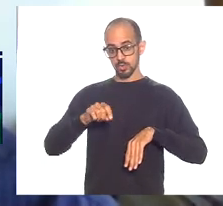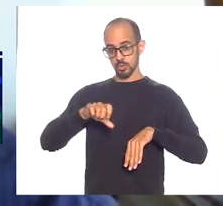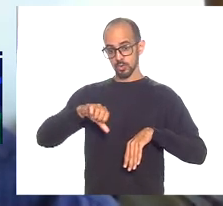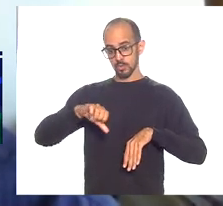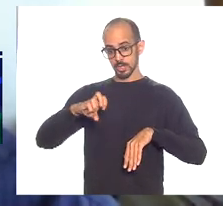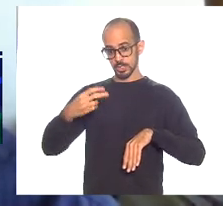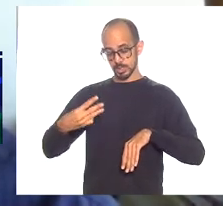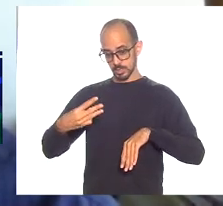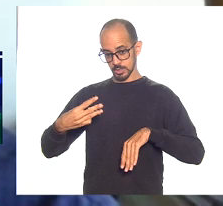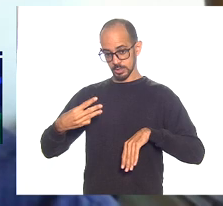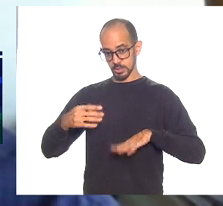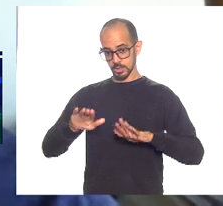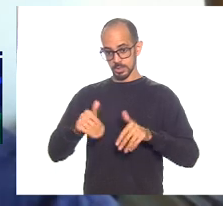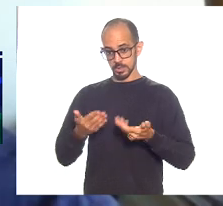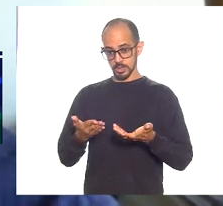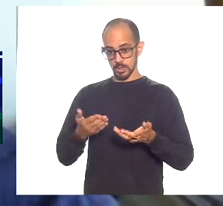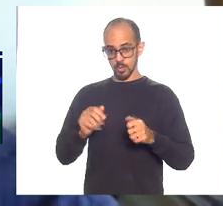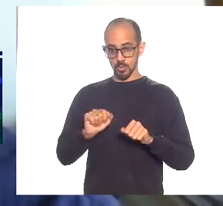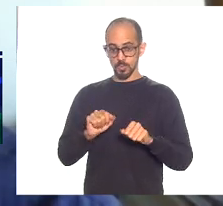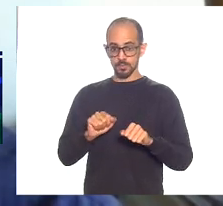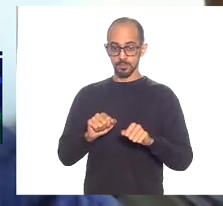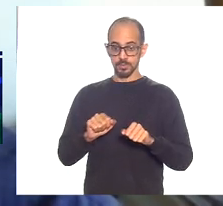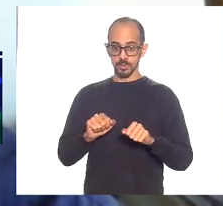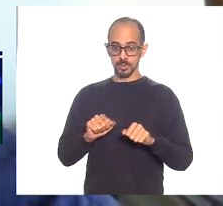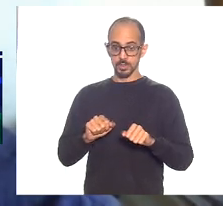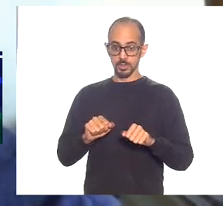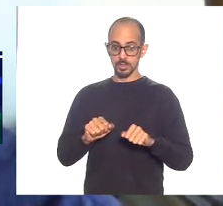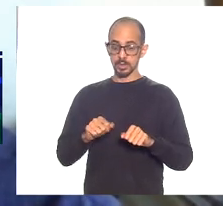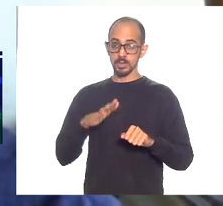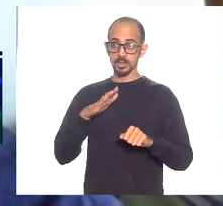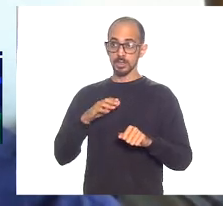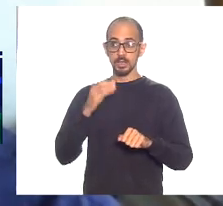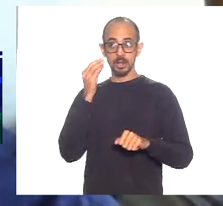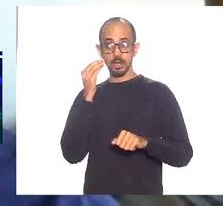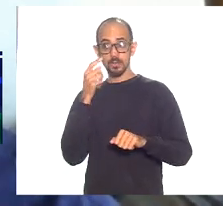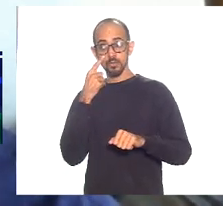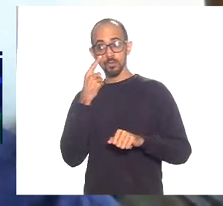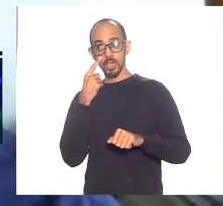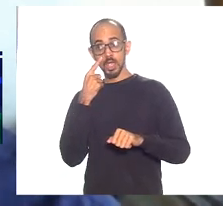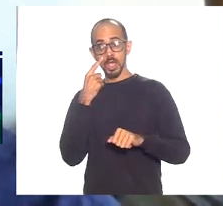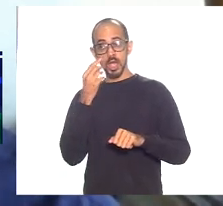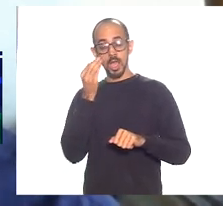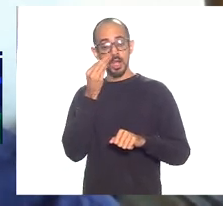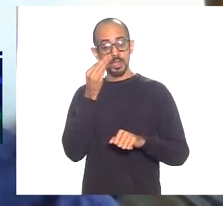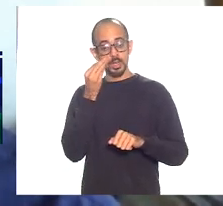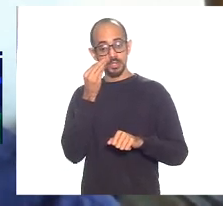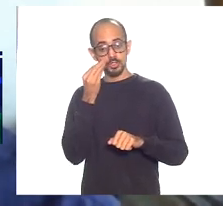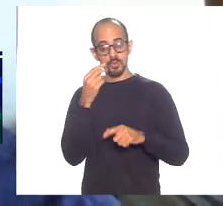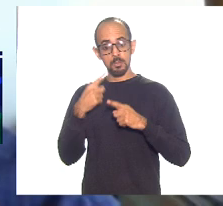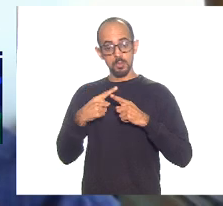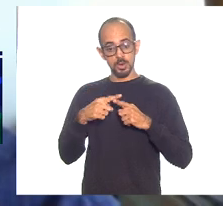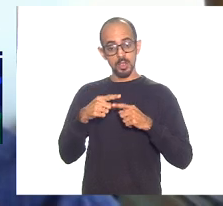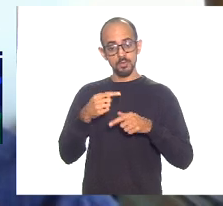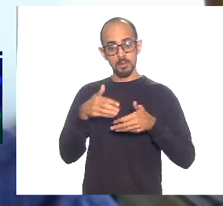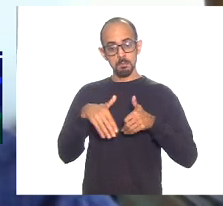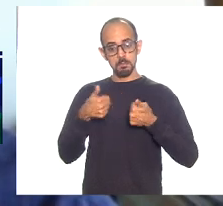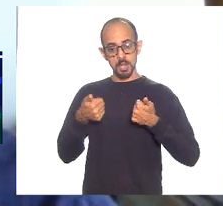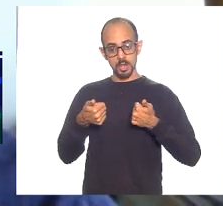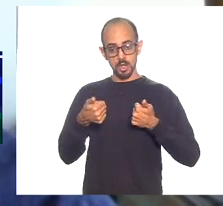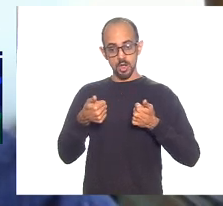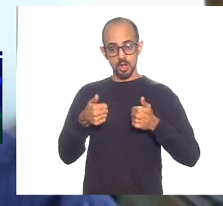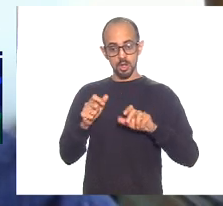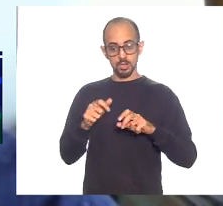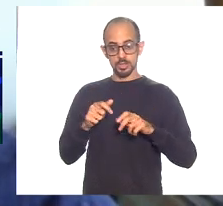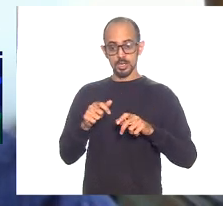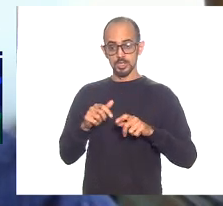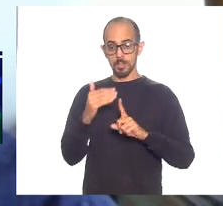não pessoa também a senhora sabe nas fotos visto que dá mais dinâmica ser uma sessão